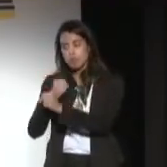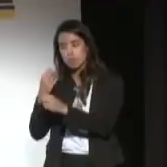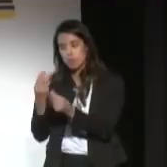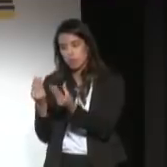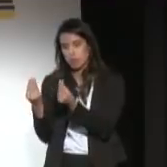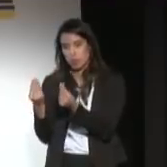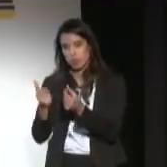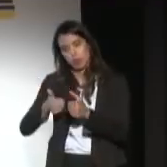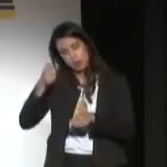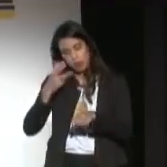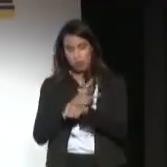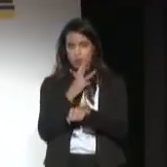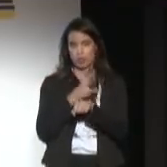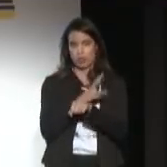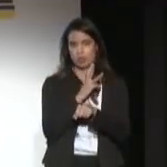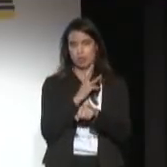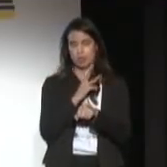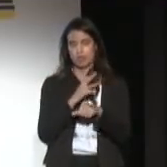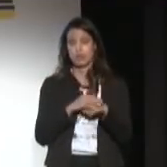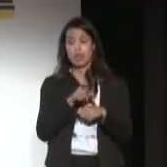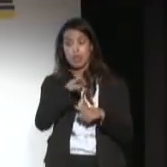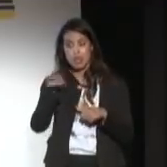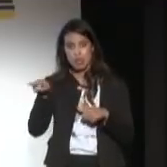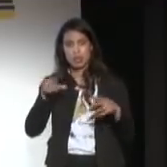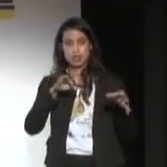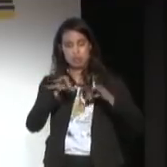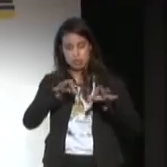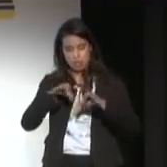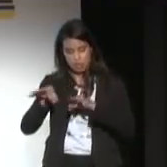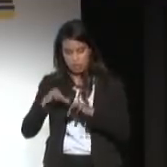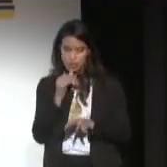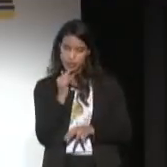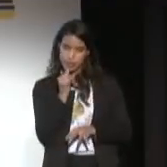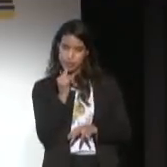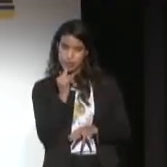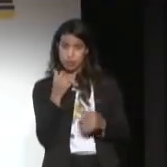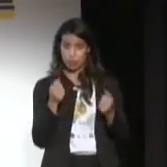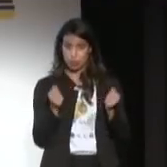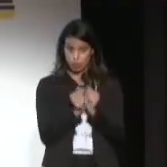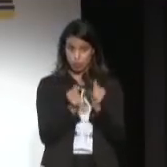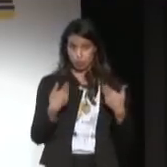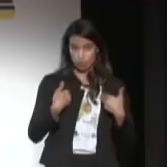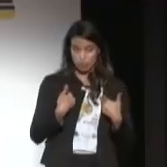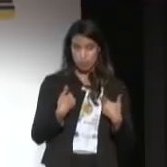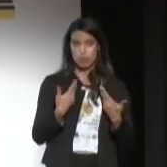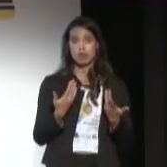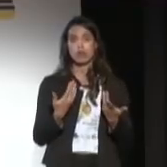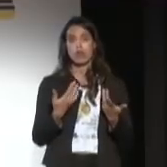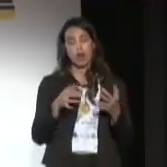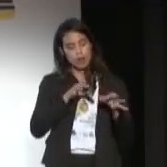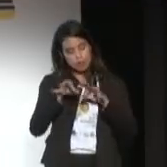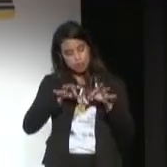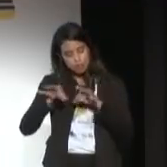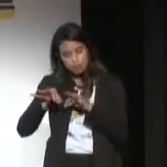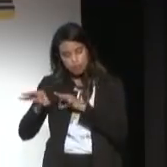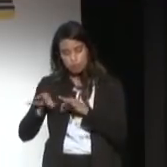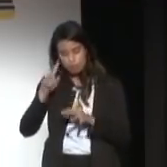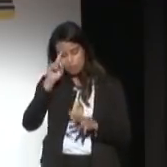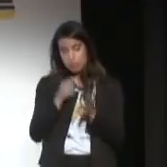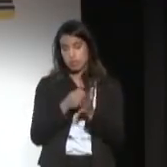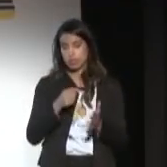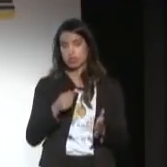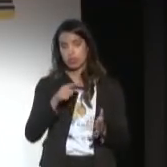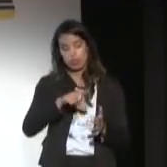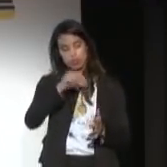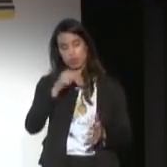pelo WhatsApp, né? Eles planejam uma situação comigo, a melhor situação que a gente consegue planejar, vão para a sala de